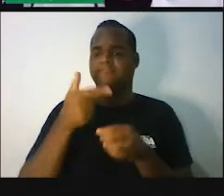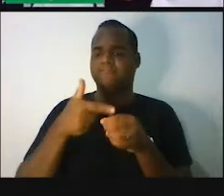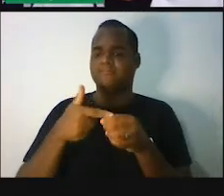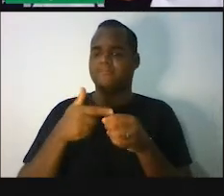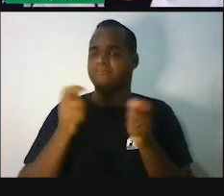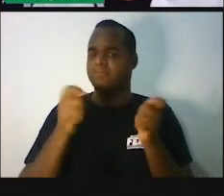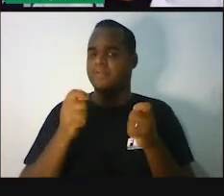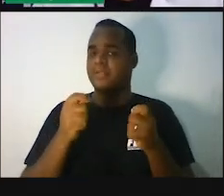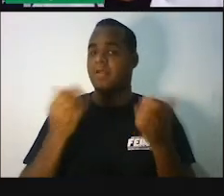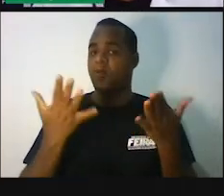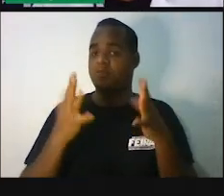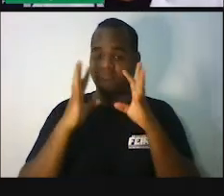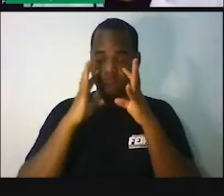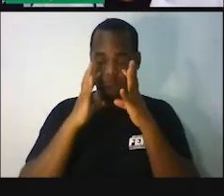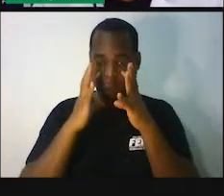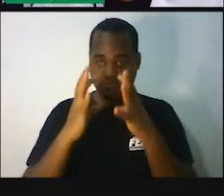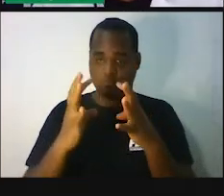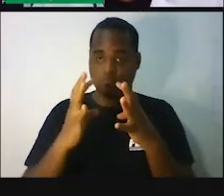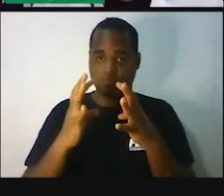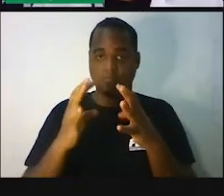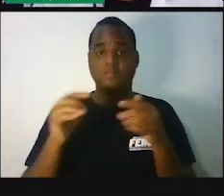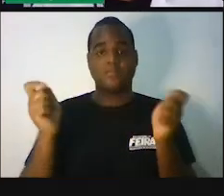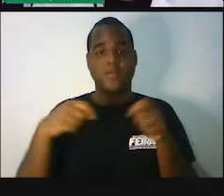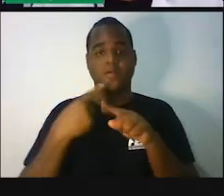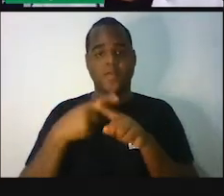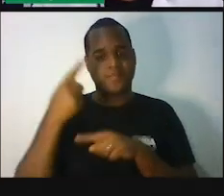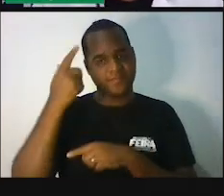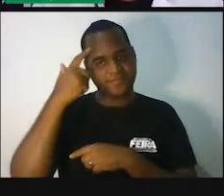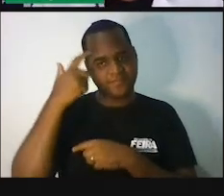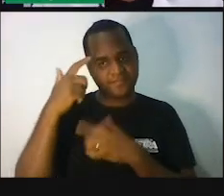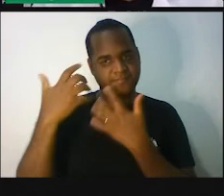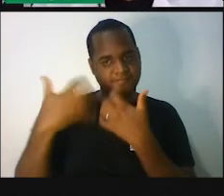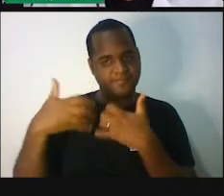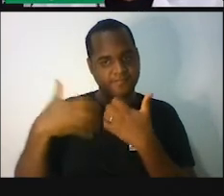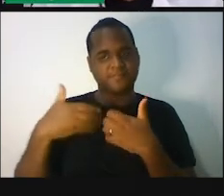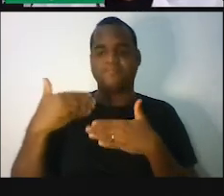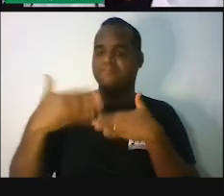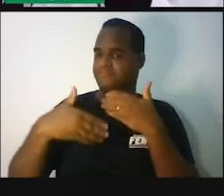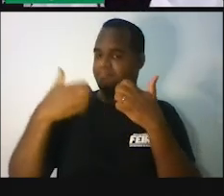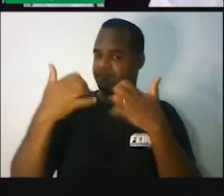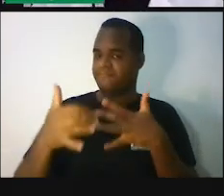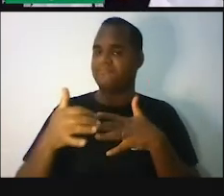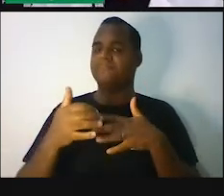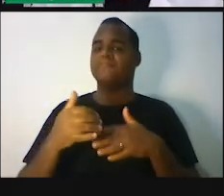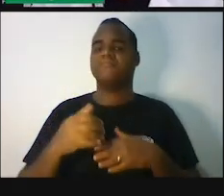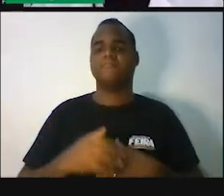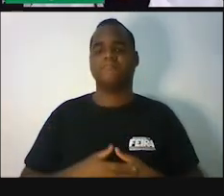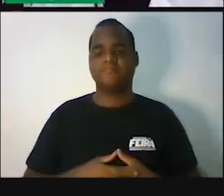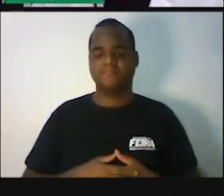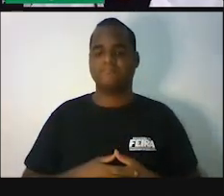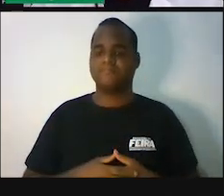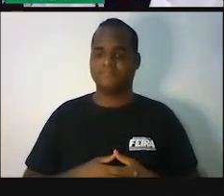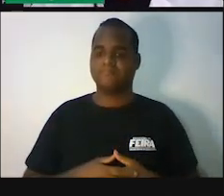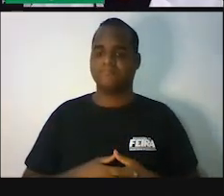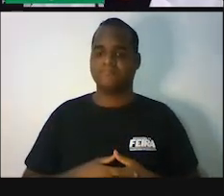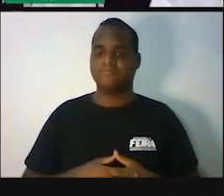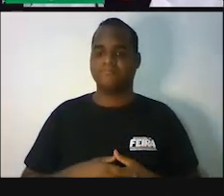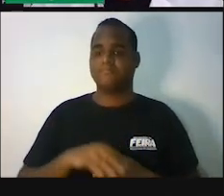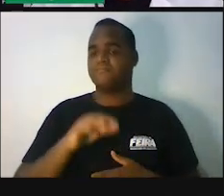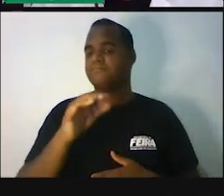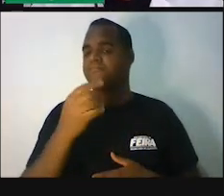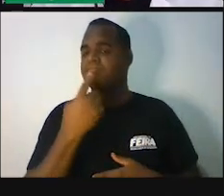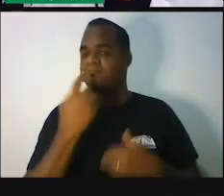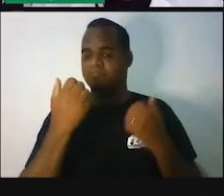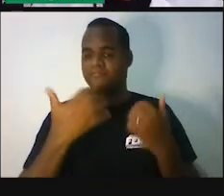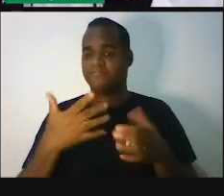pedir um pouco de atenção aqui, porque eu quero raciocinar com você passo a passo. Digamos que ela não fosse